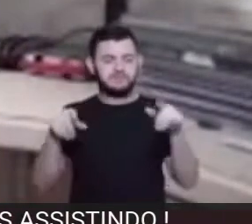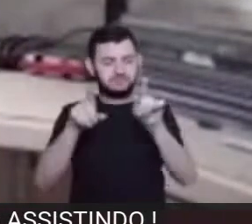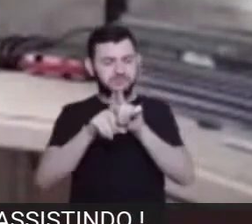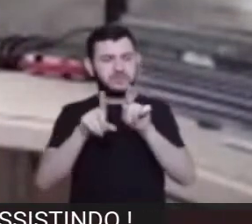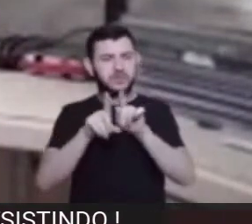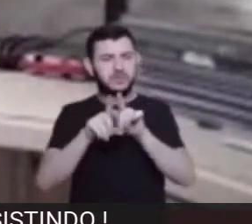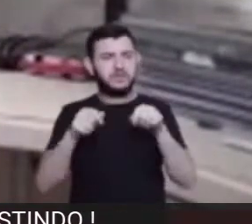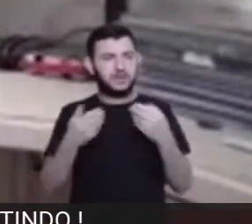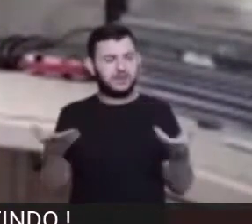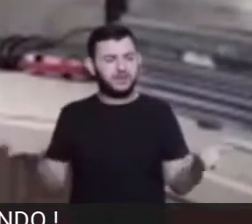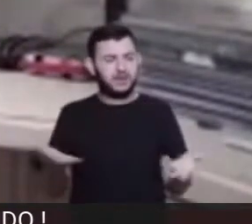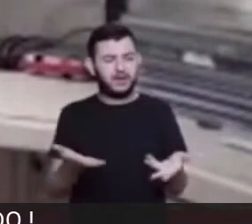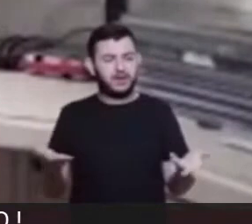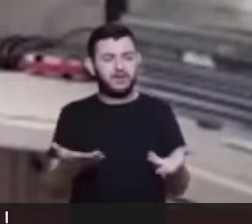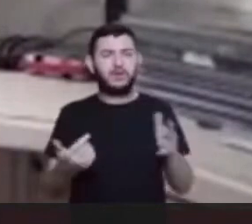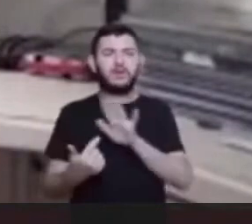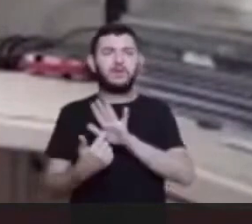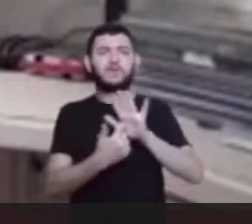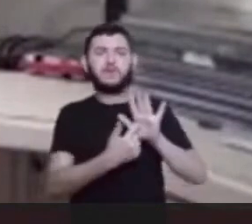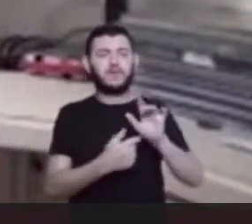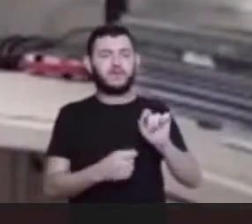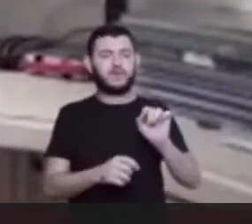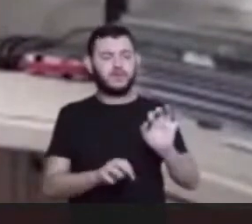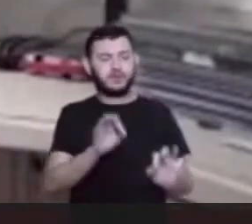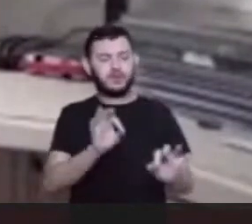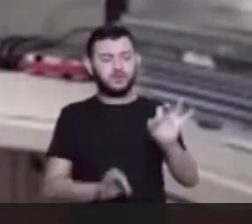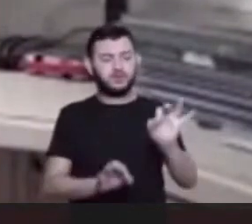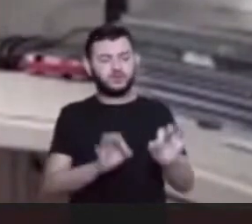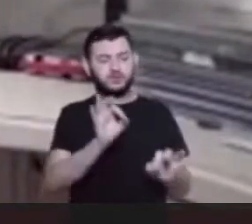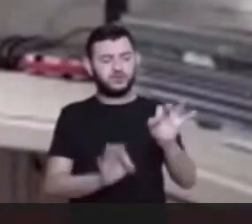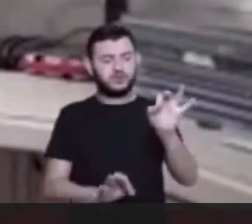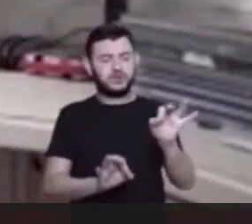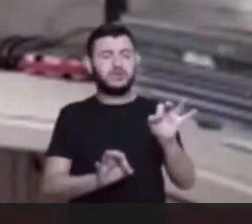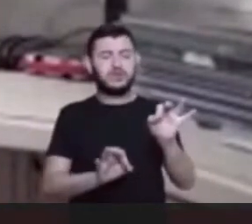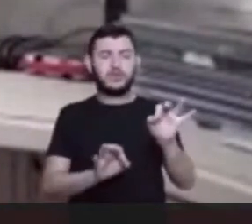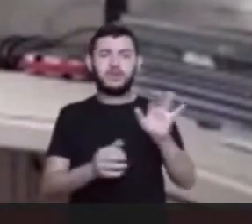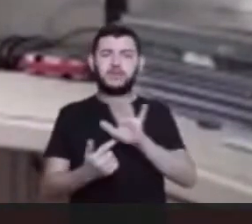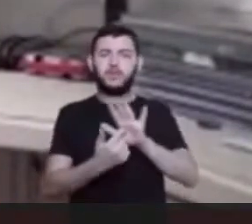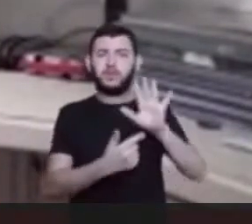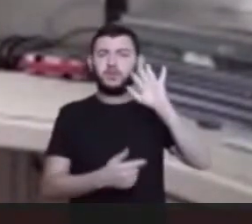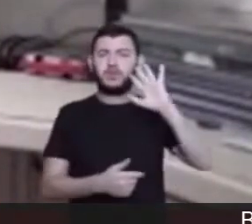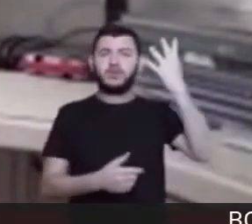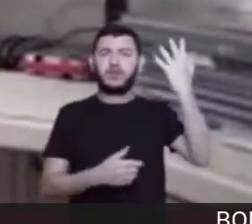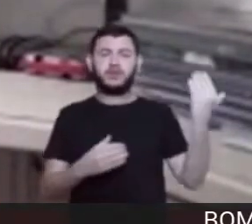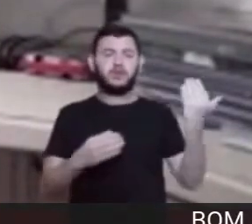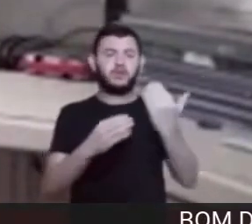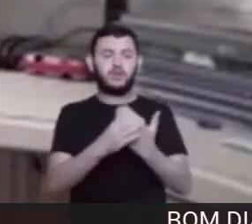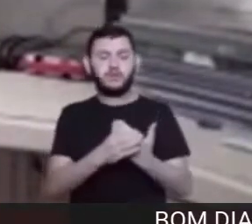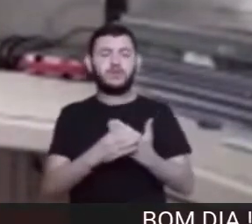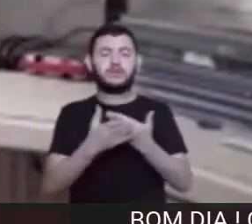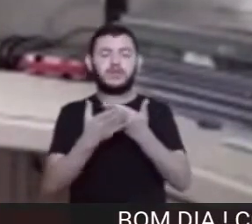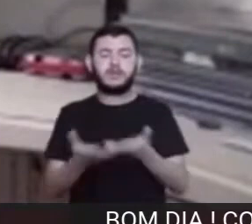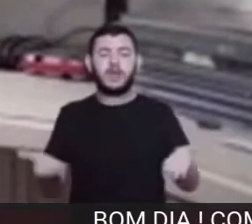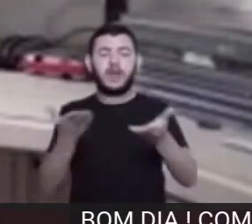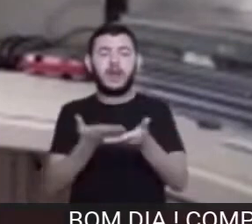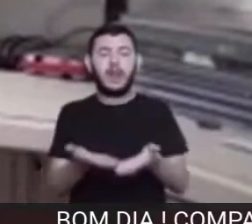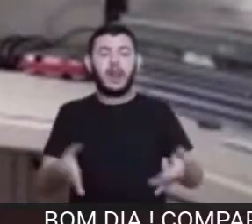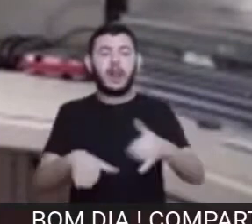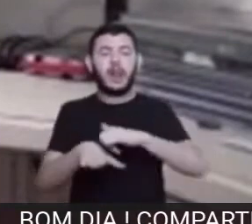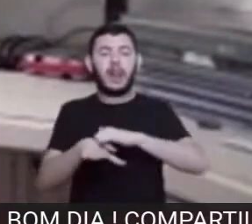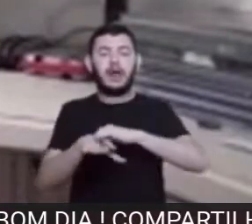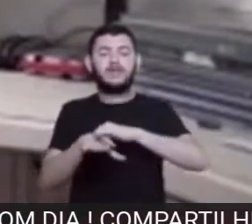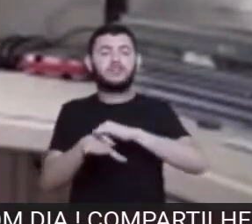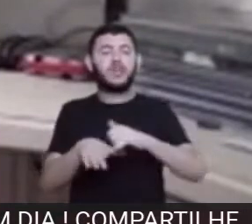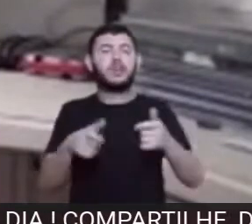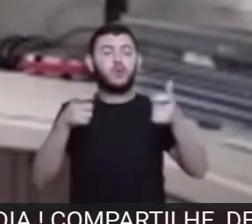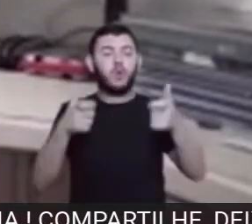resgate da justiça para o senhor nos processos de Curitiba, da Lava Jato. A Lava Jato sai definitivamente da sua